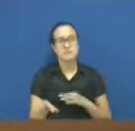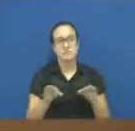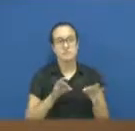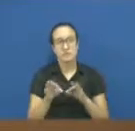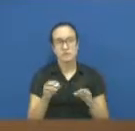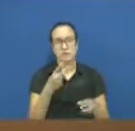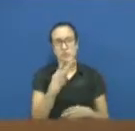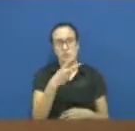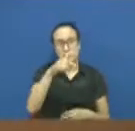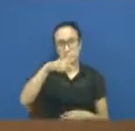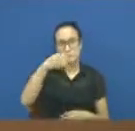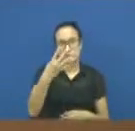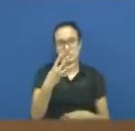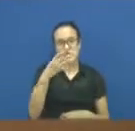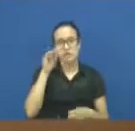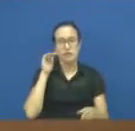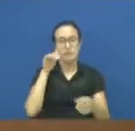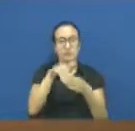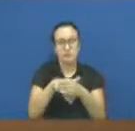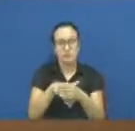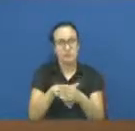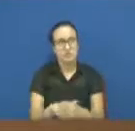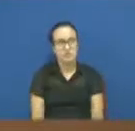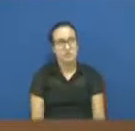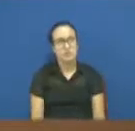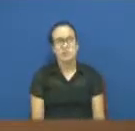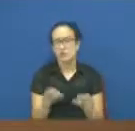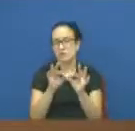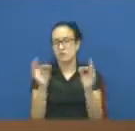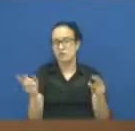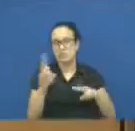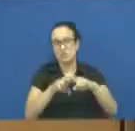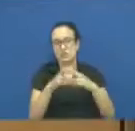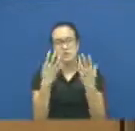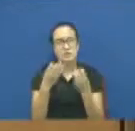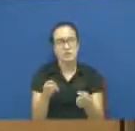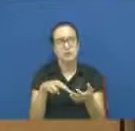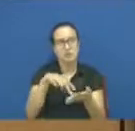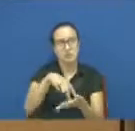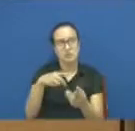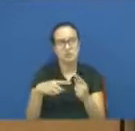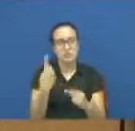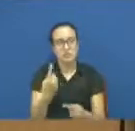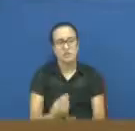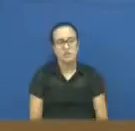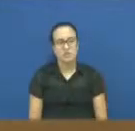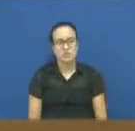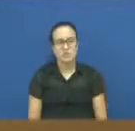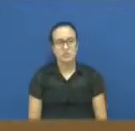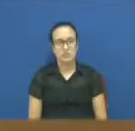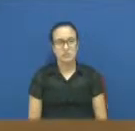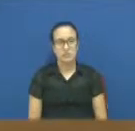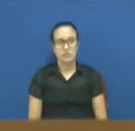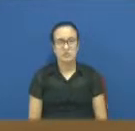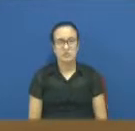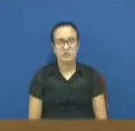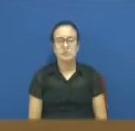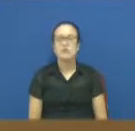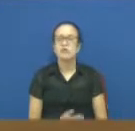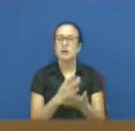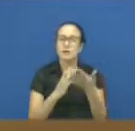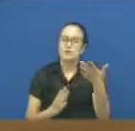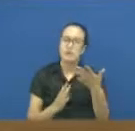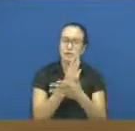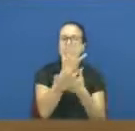projeto 274 em votação. A votação é simbólica. Os sentados aprovam, os de pé rejeitam. Está,